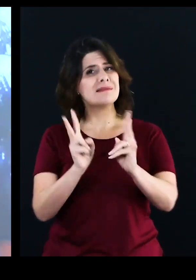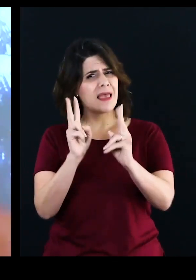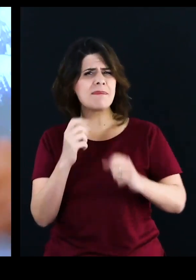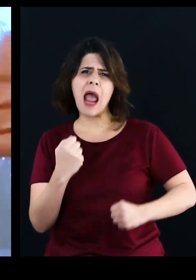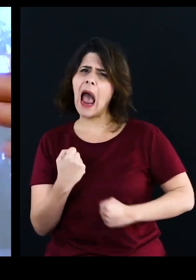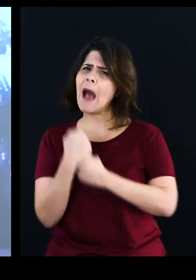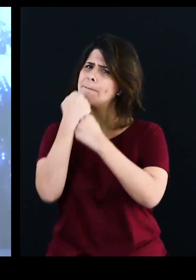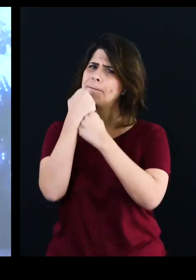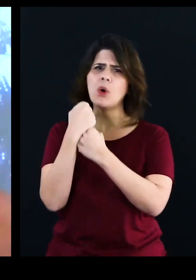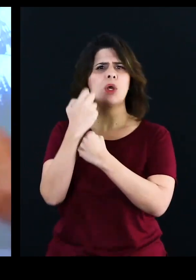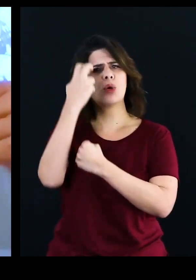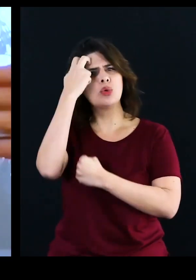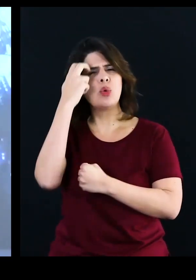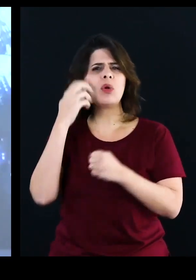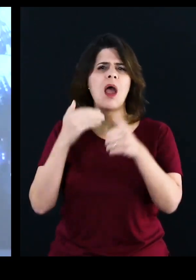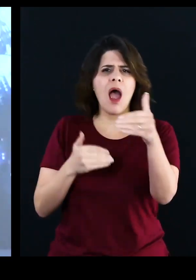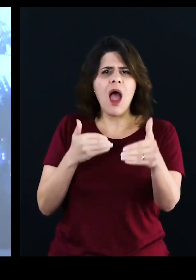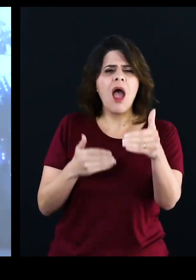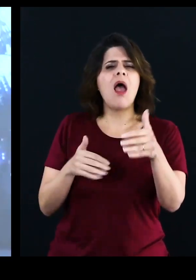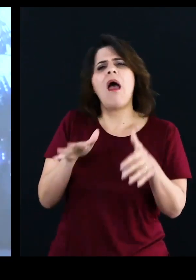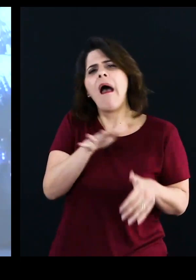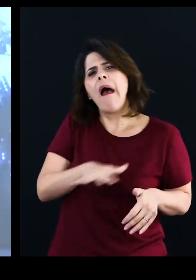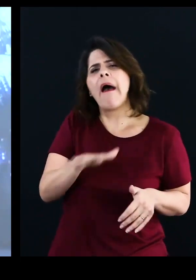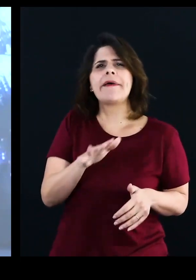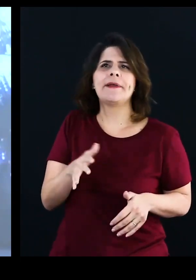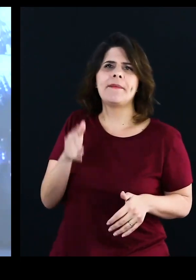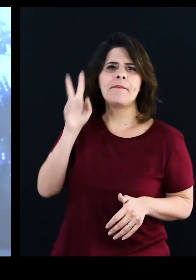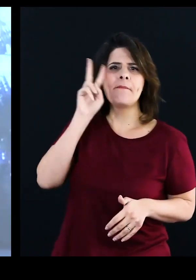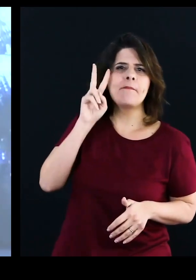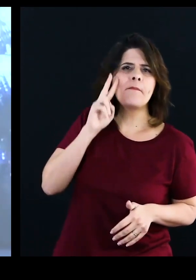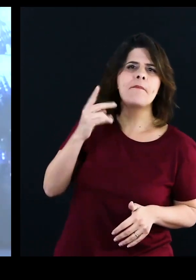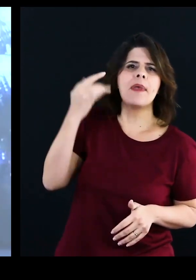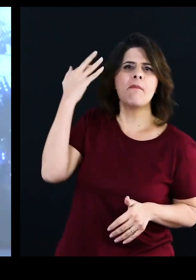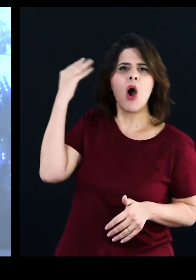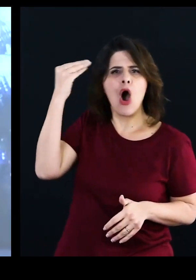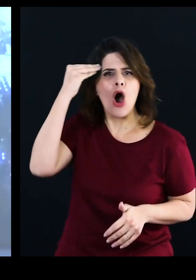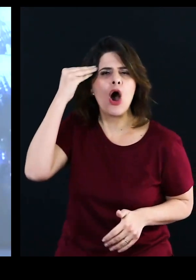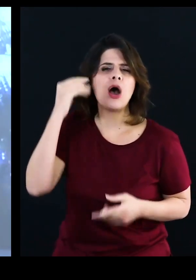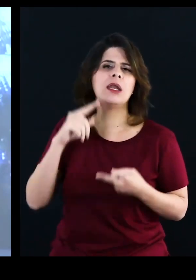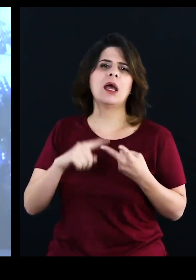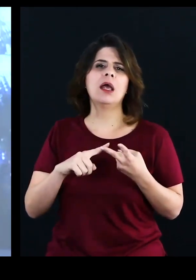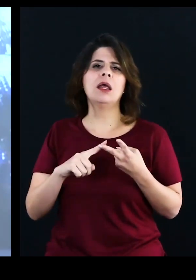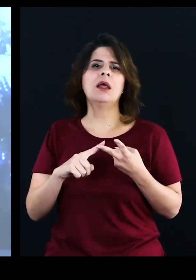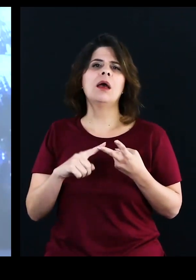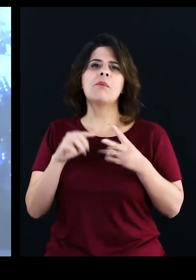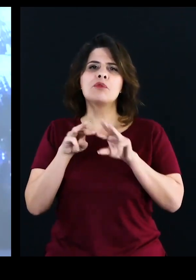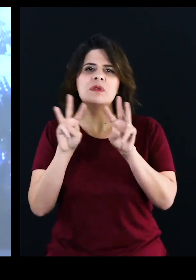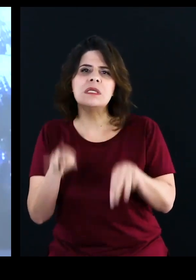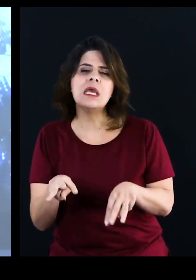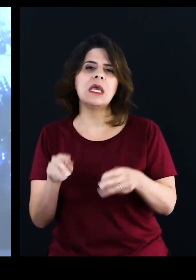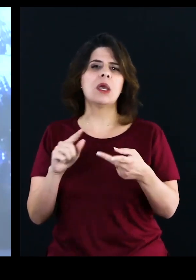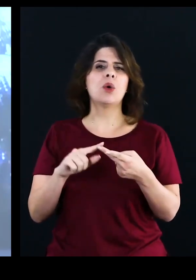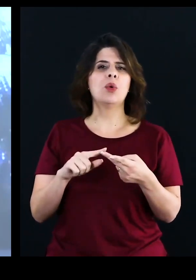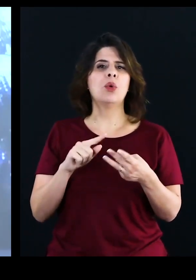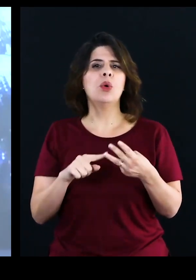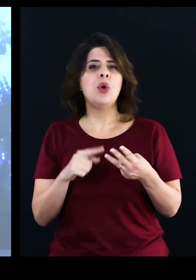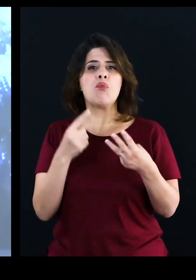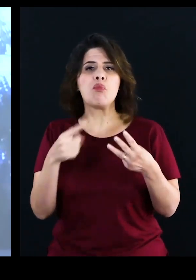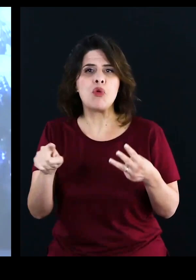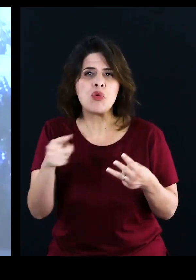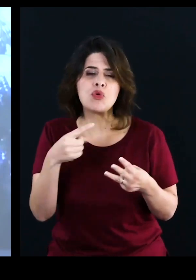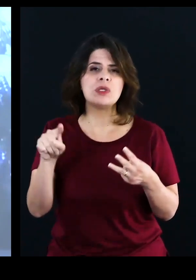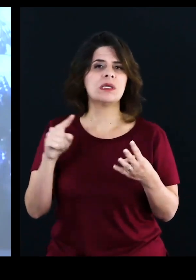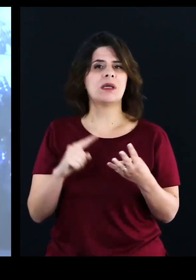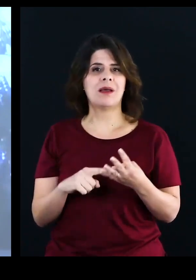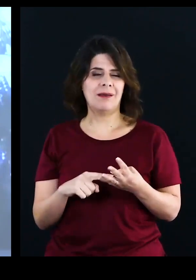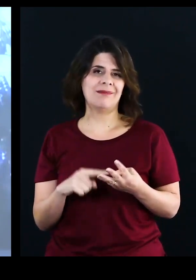área de memória, de museus, na área de música. Tem o programa Vale Música, que é muito inovador e tradicional no Brasil.